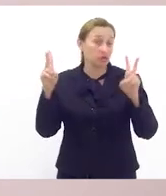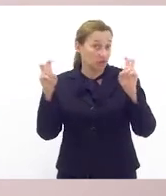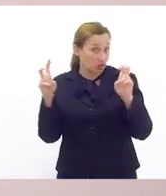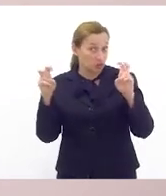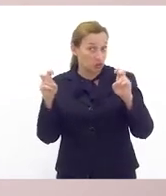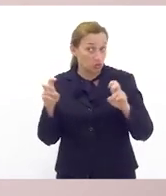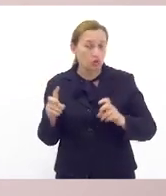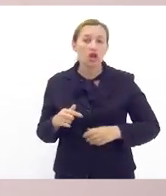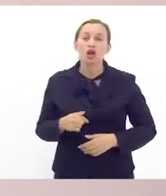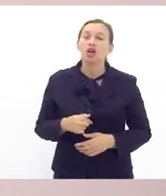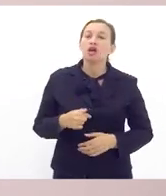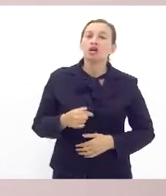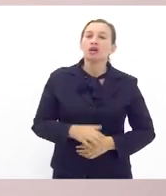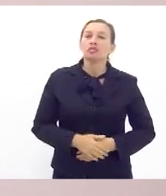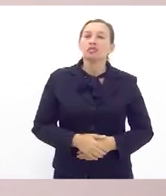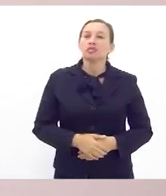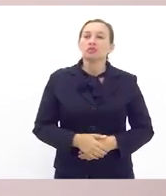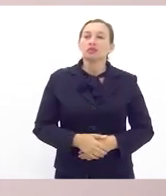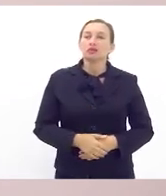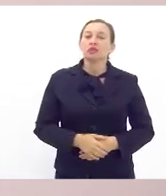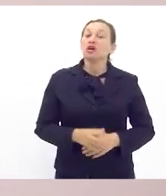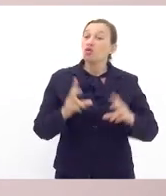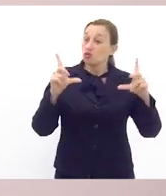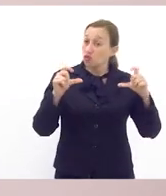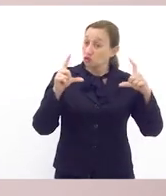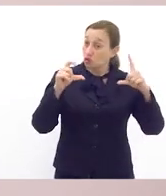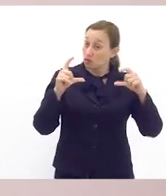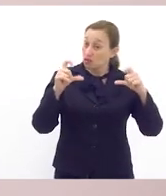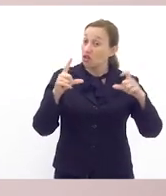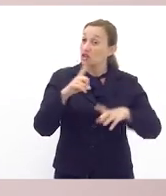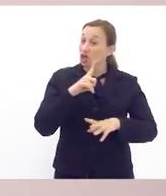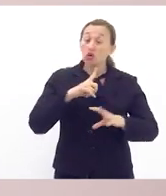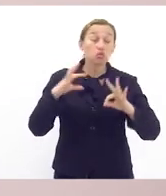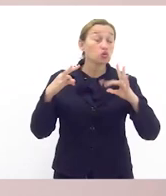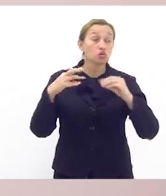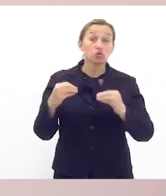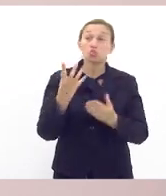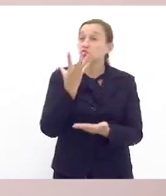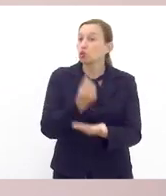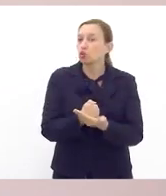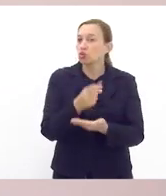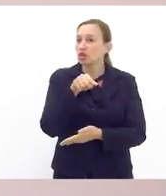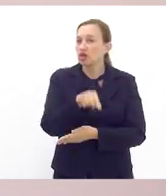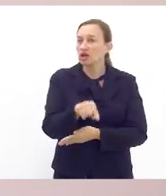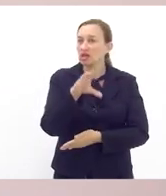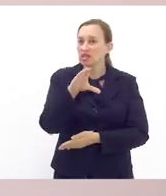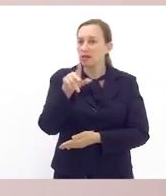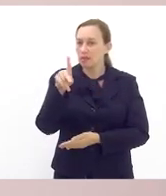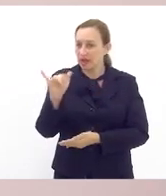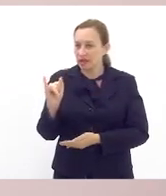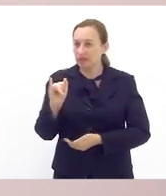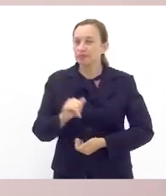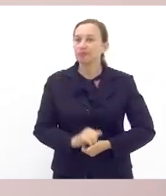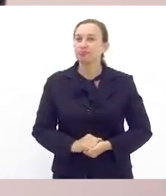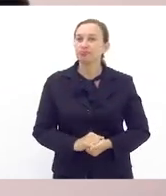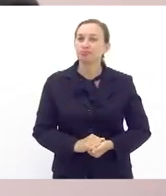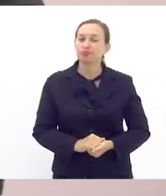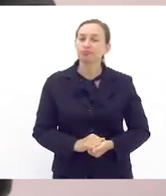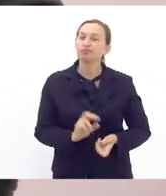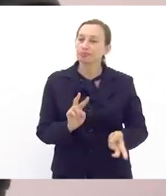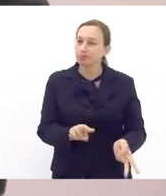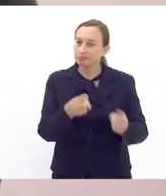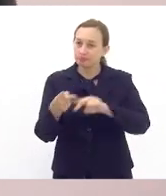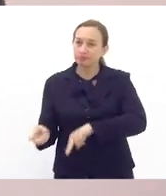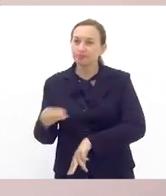eu trouxe aqui em fotografias eu tenho tudo documentado aqui pela CPI tá que